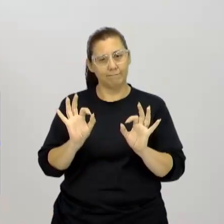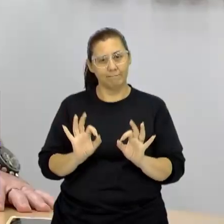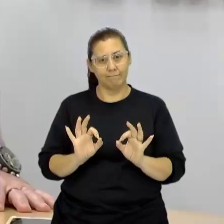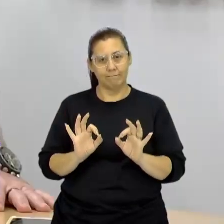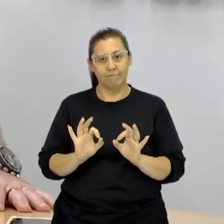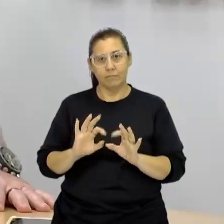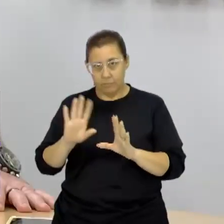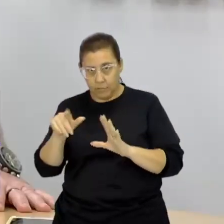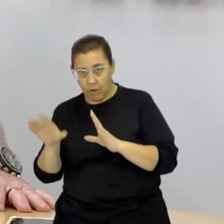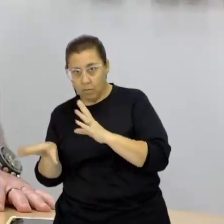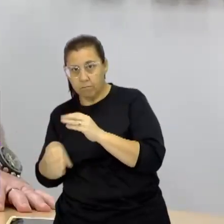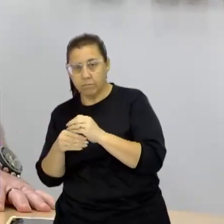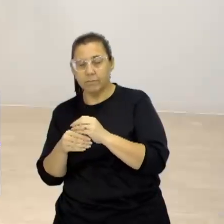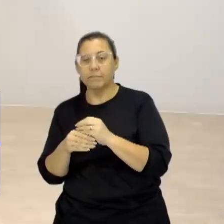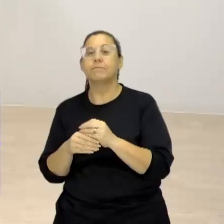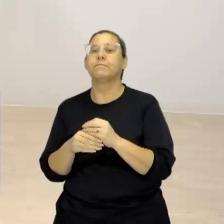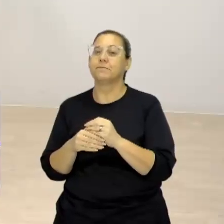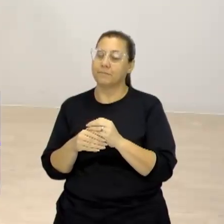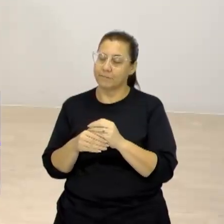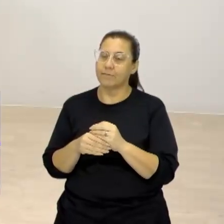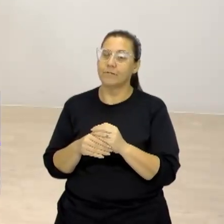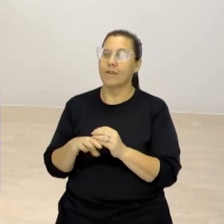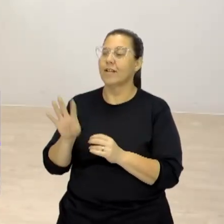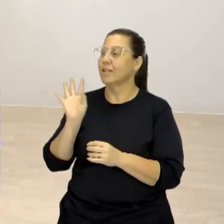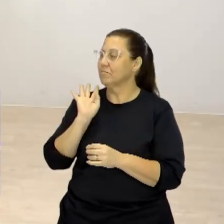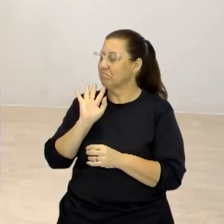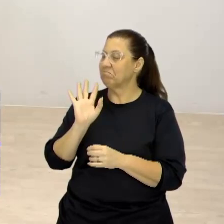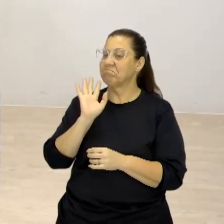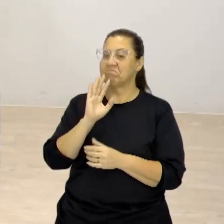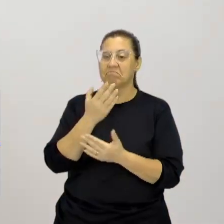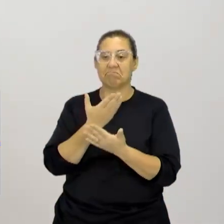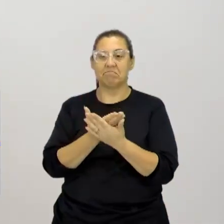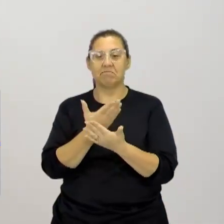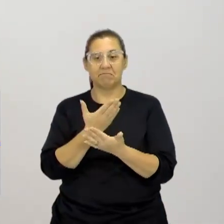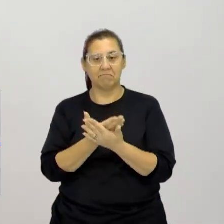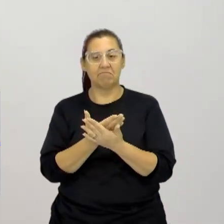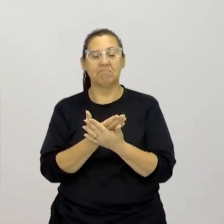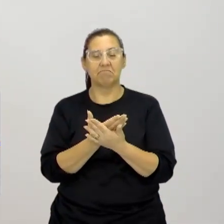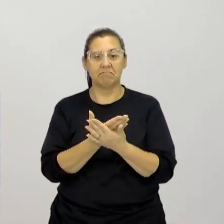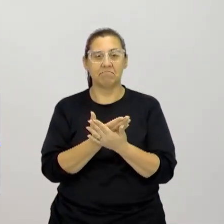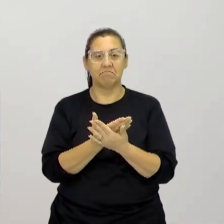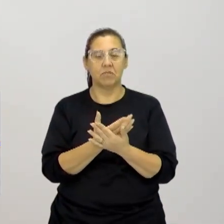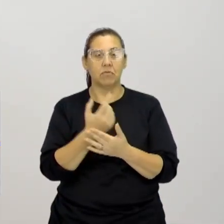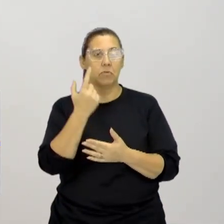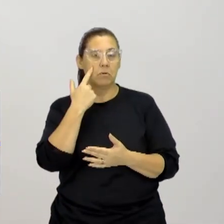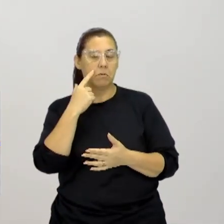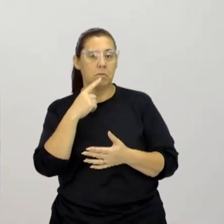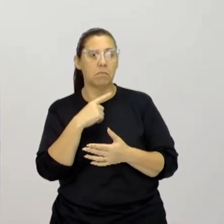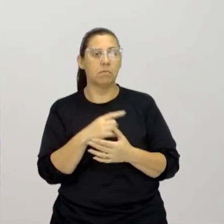alguma coisinha? Saulo, tenho certeza. Achei legal, super legal essa aula aí, reiterando essas questões